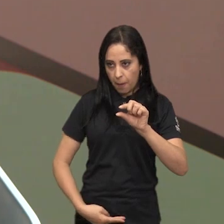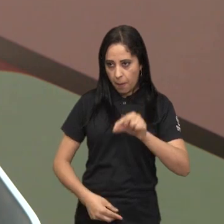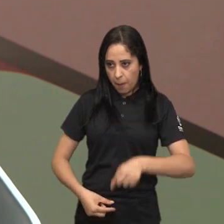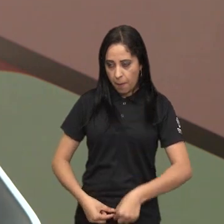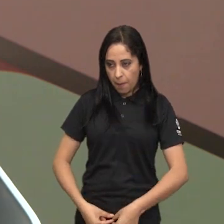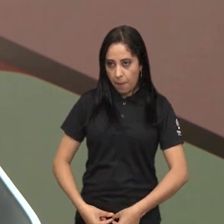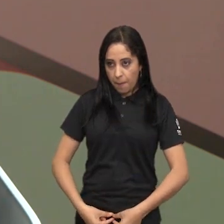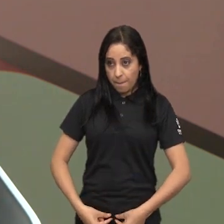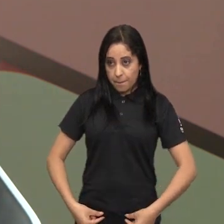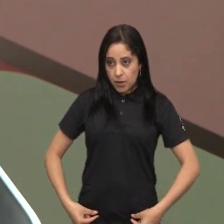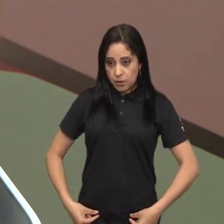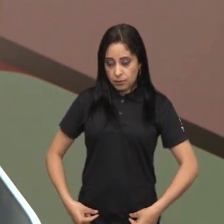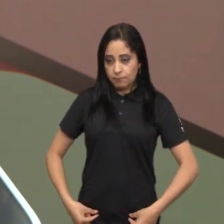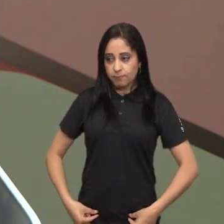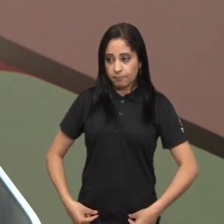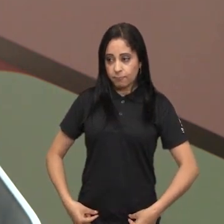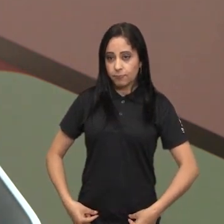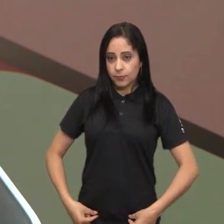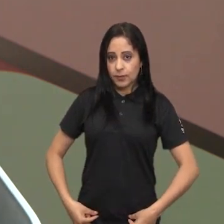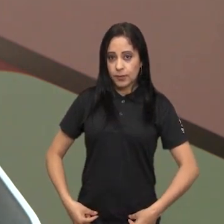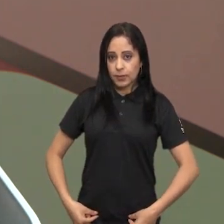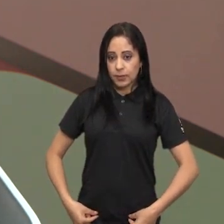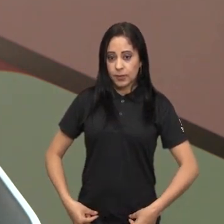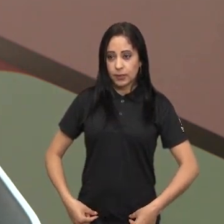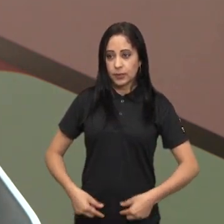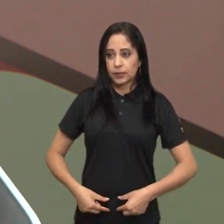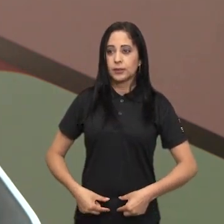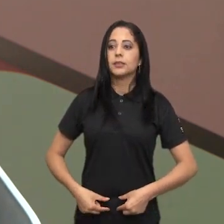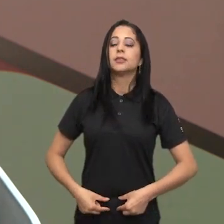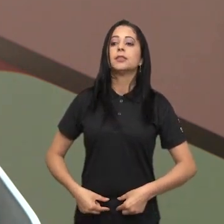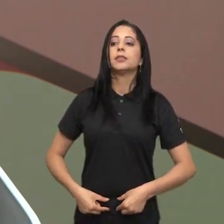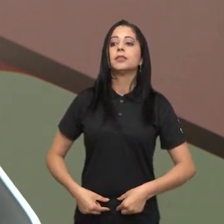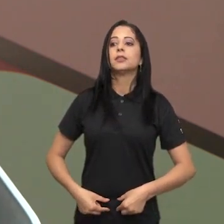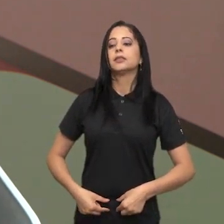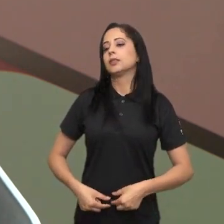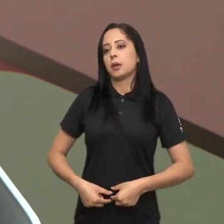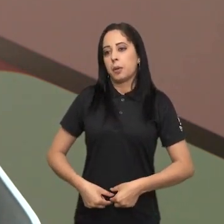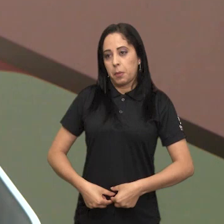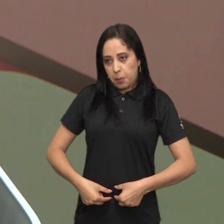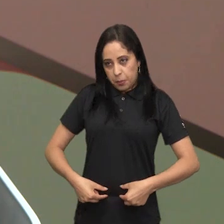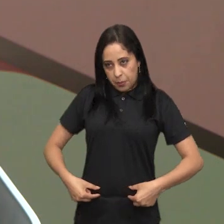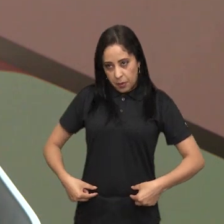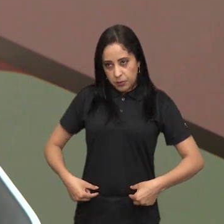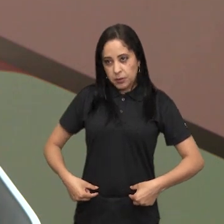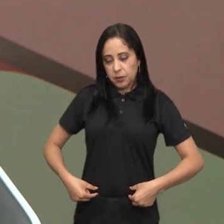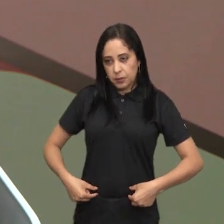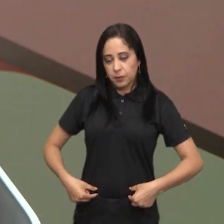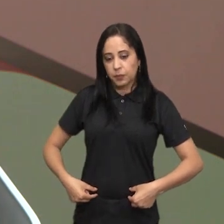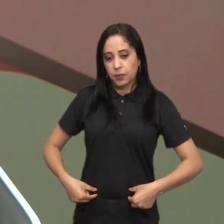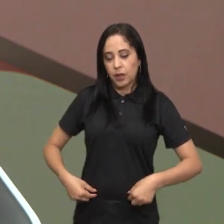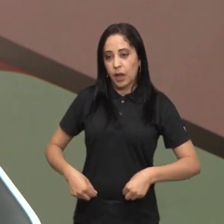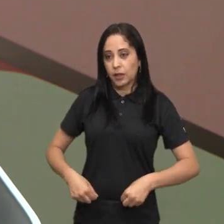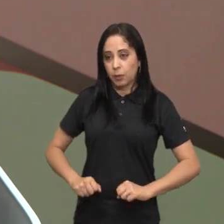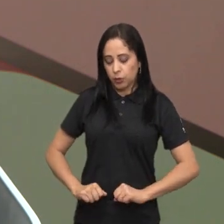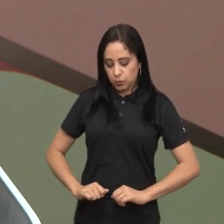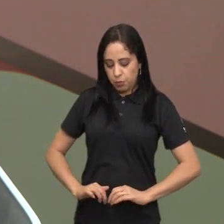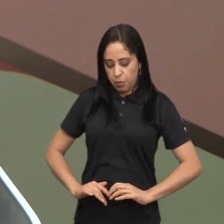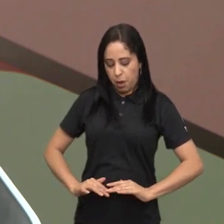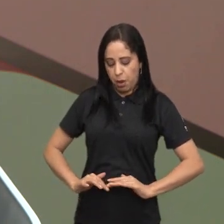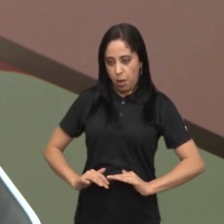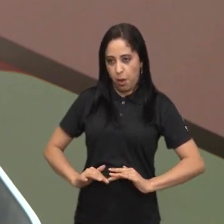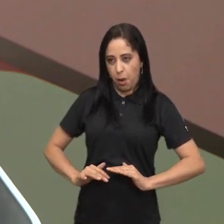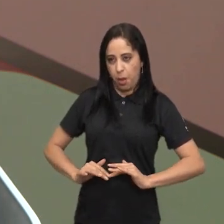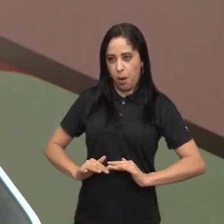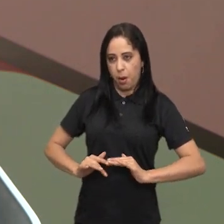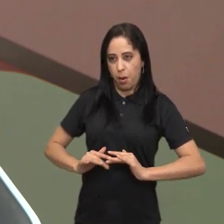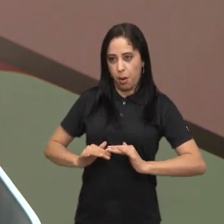local, na altura do biquíni. E esse tubinho, né, que é o implante hormonal, ele é liberado, os